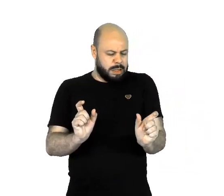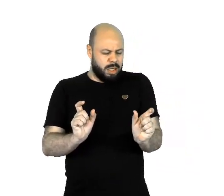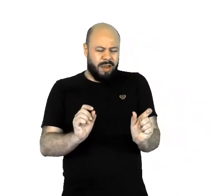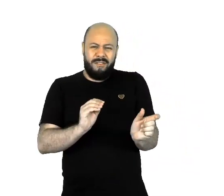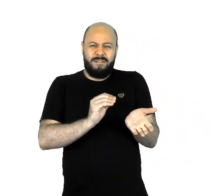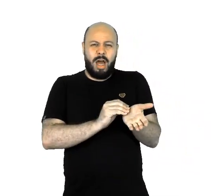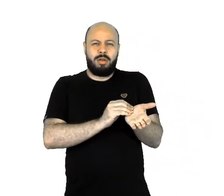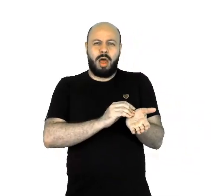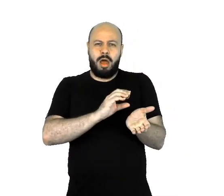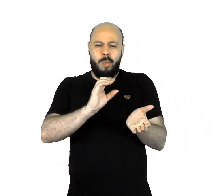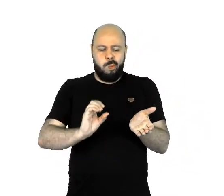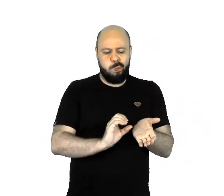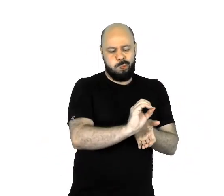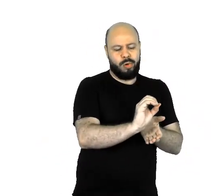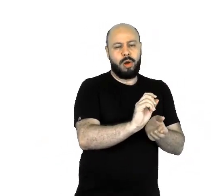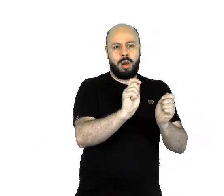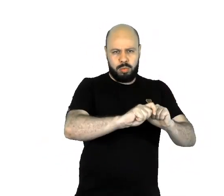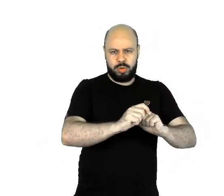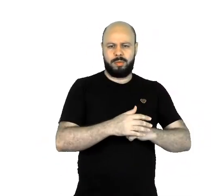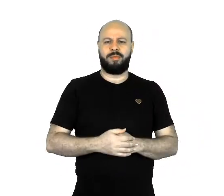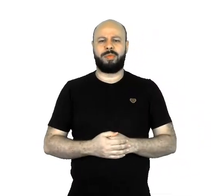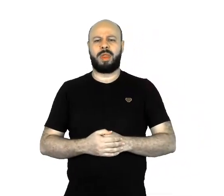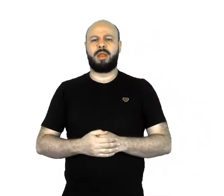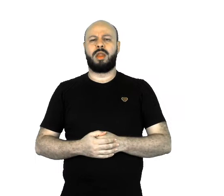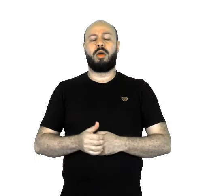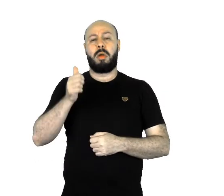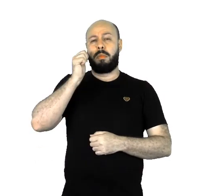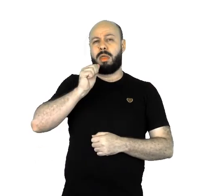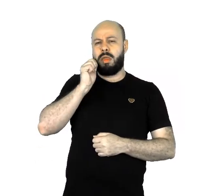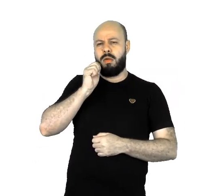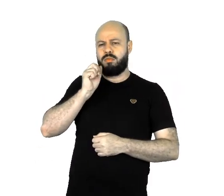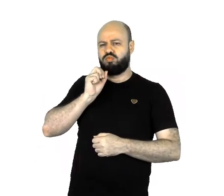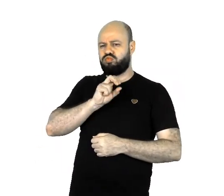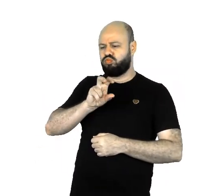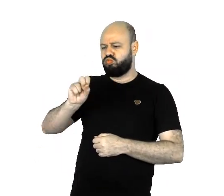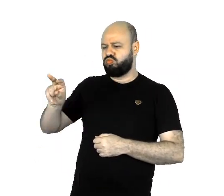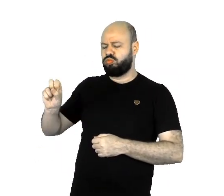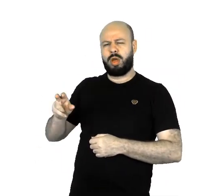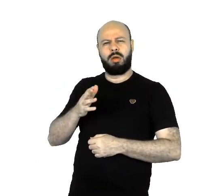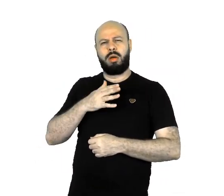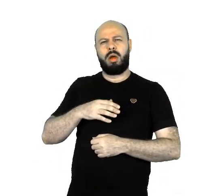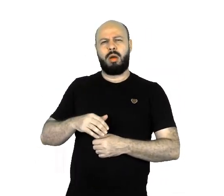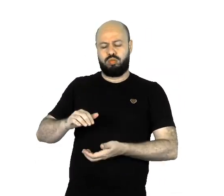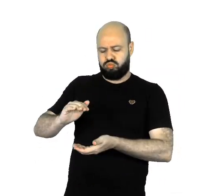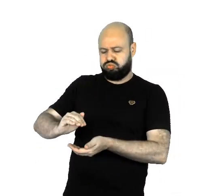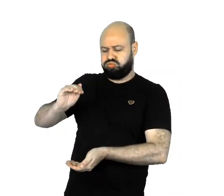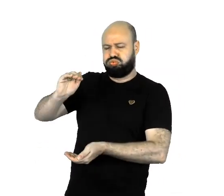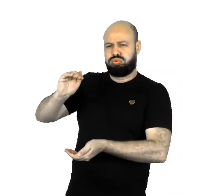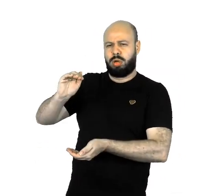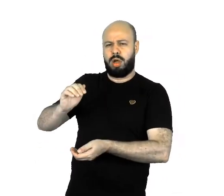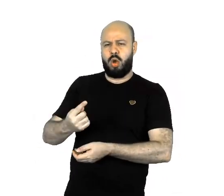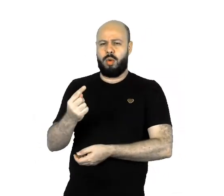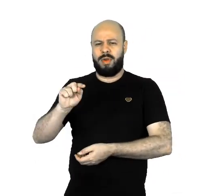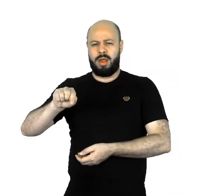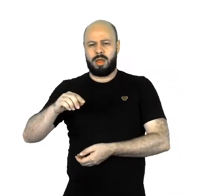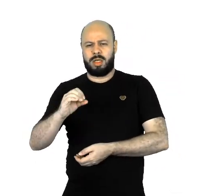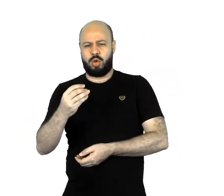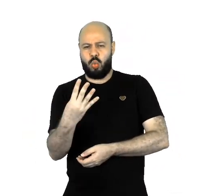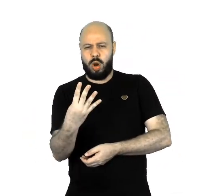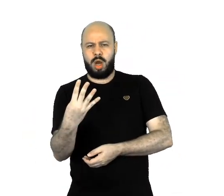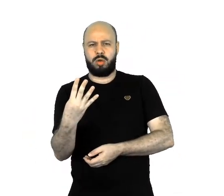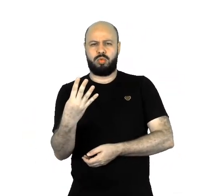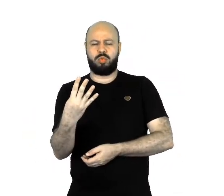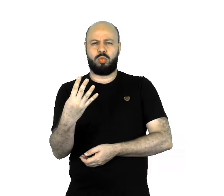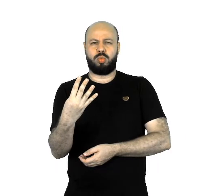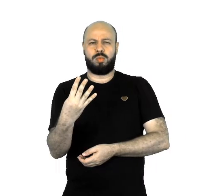aí umas garrafas, né? E temos alguns números decimais aí. Tem 1,04, né? 1 inteiro e